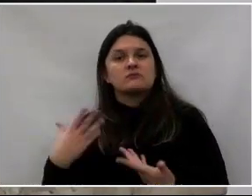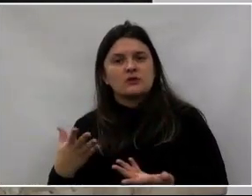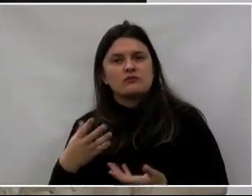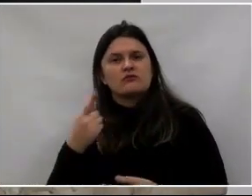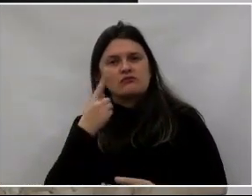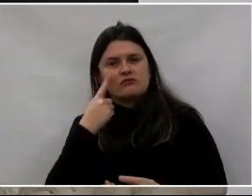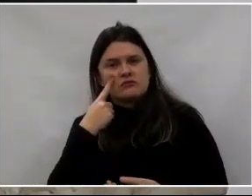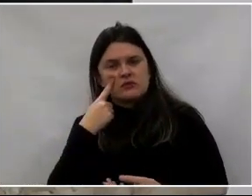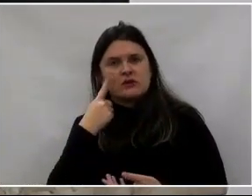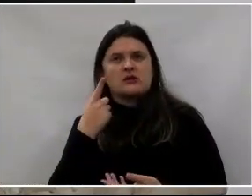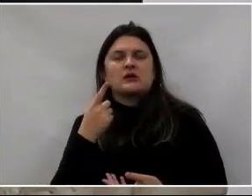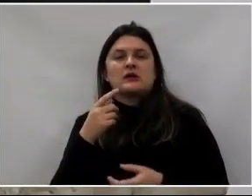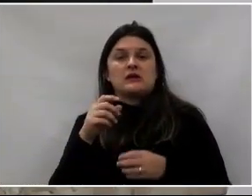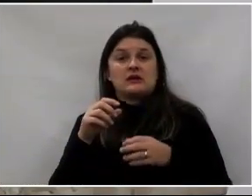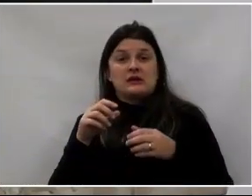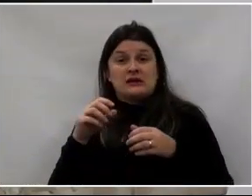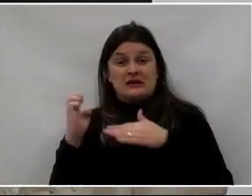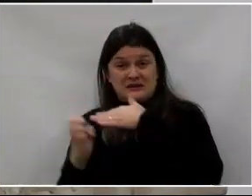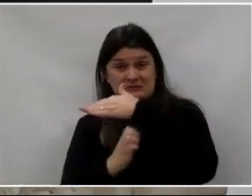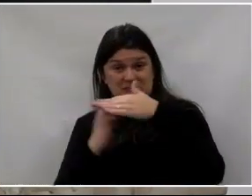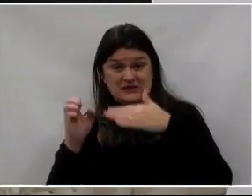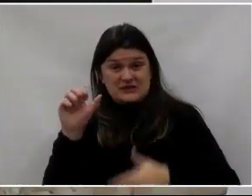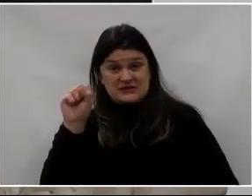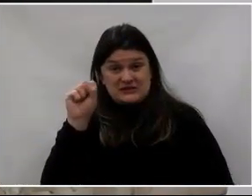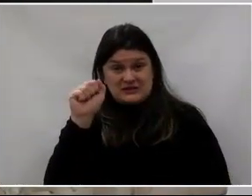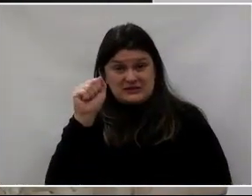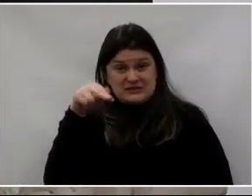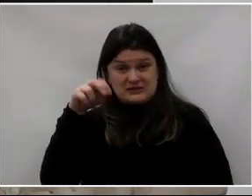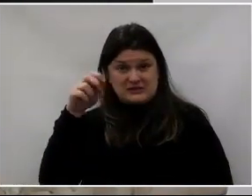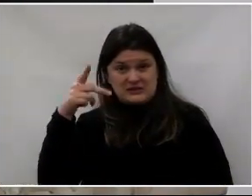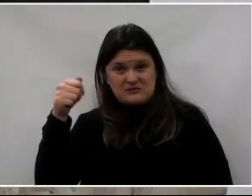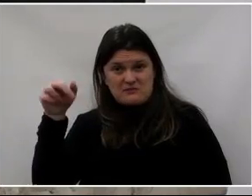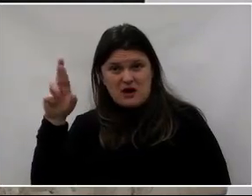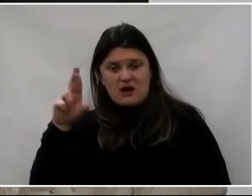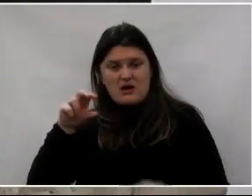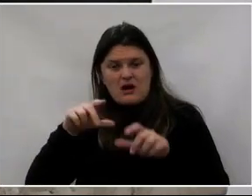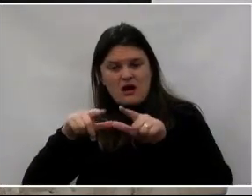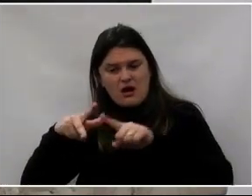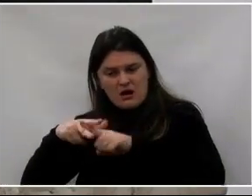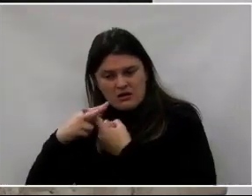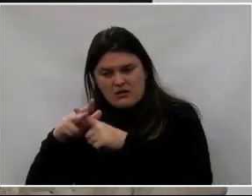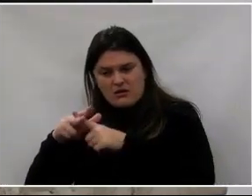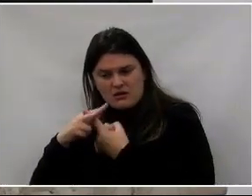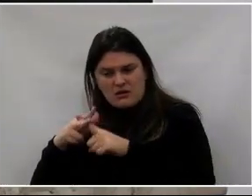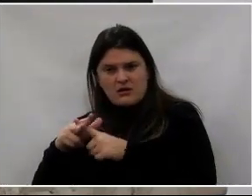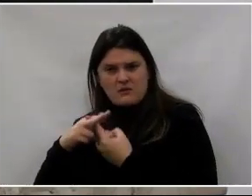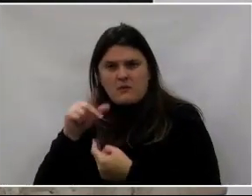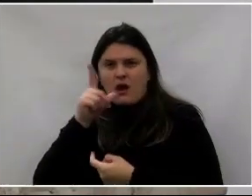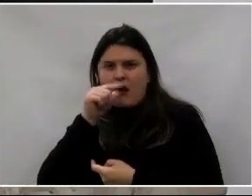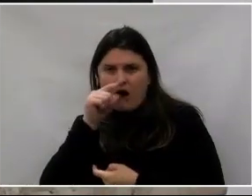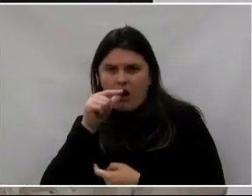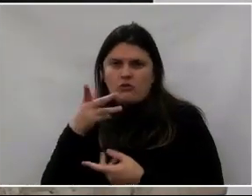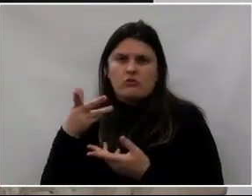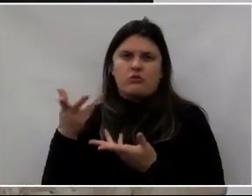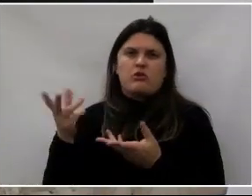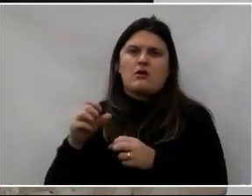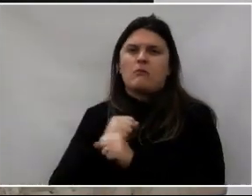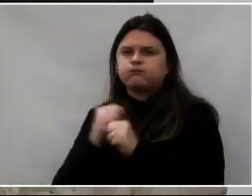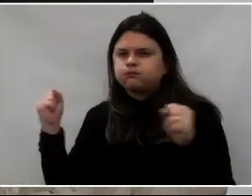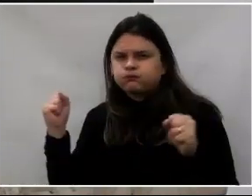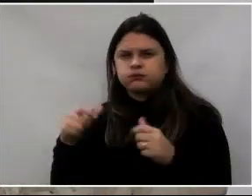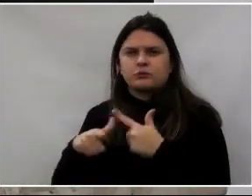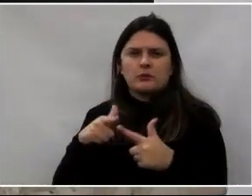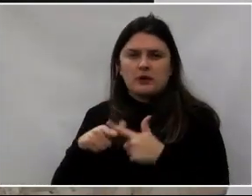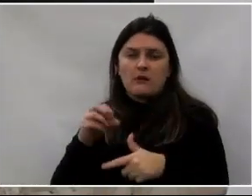vê, quando faz, a Sanepar faz reparos na estrutura, quando rompe, ou quando chega o verão, com